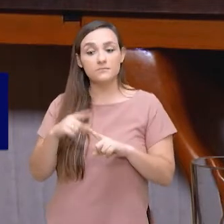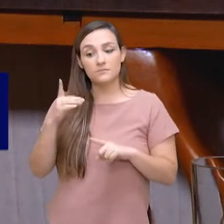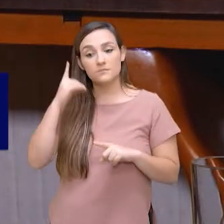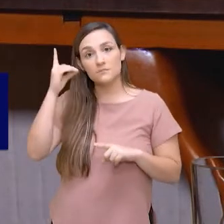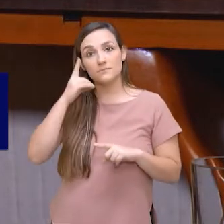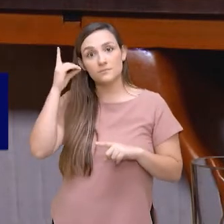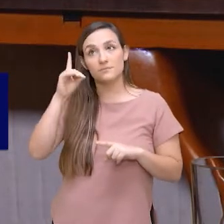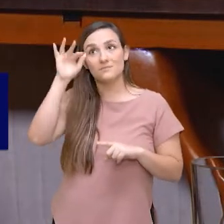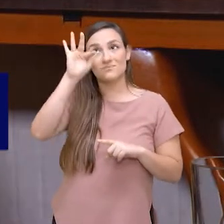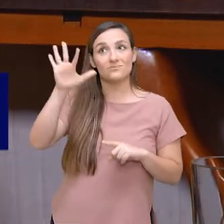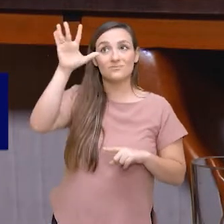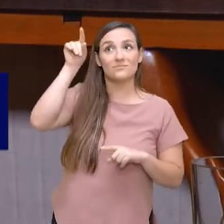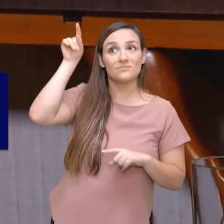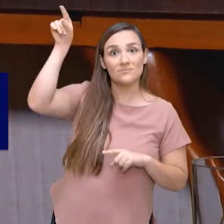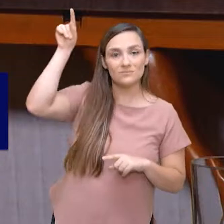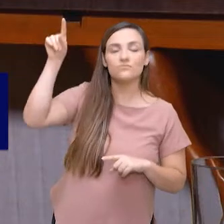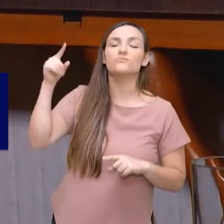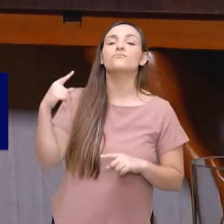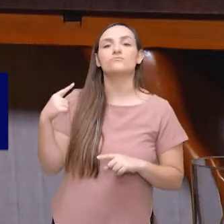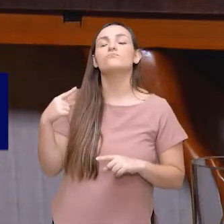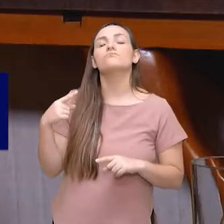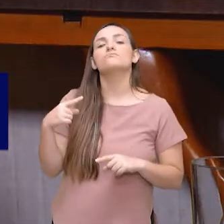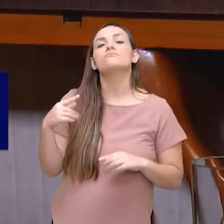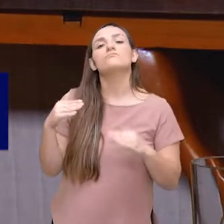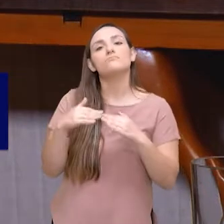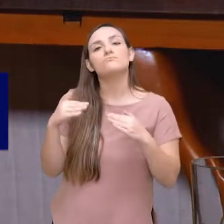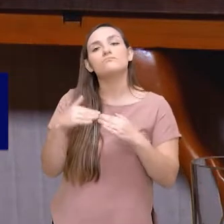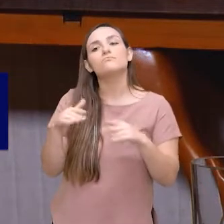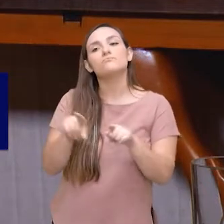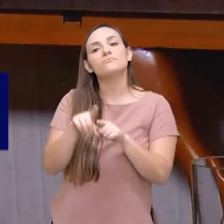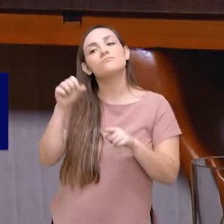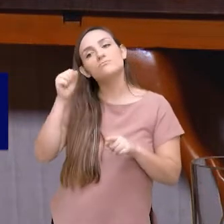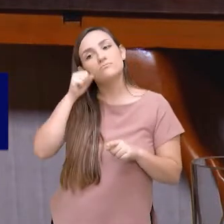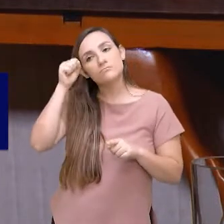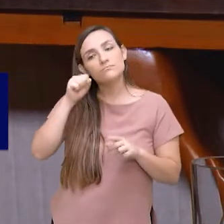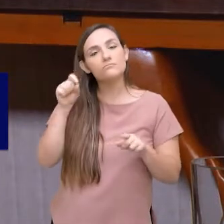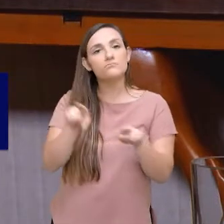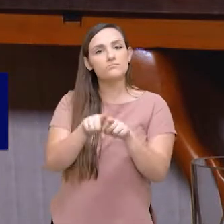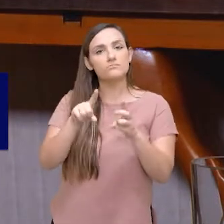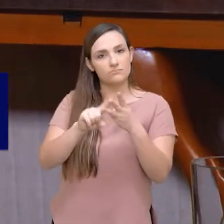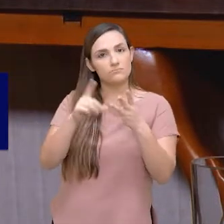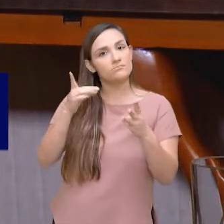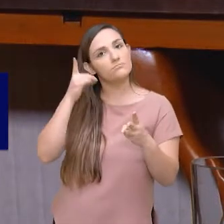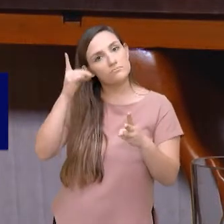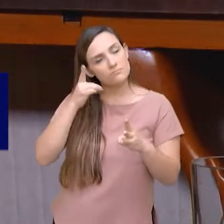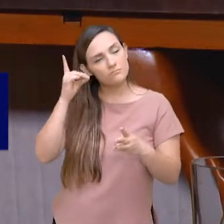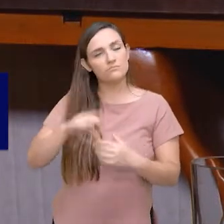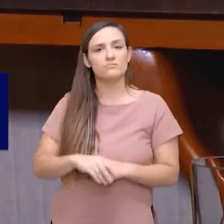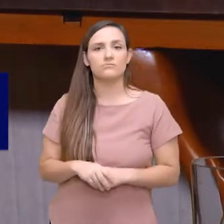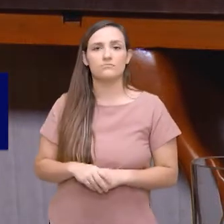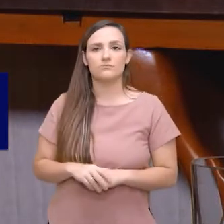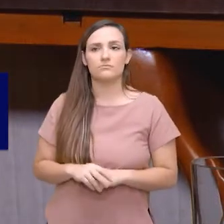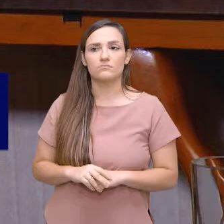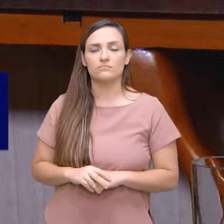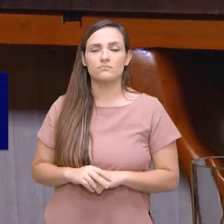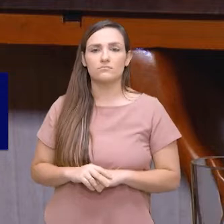defendida pelos parlamentares federais, senadores e deputados da época,